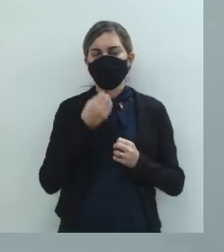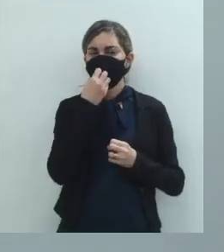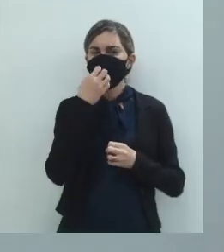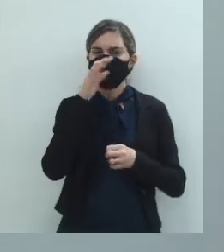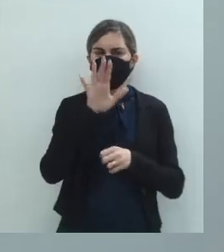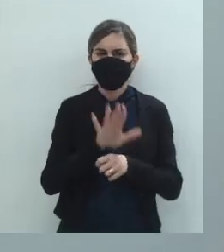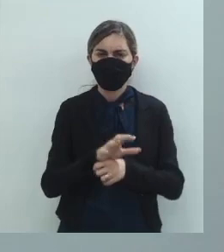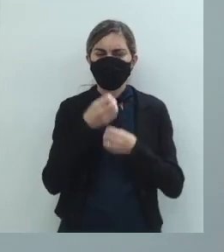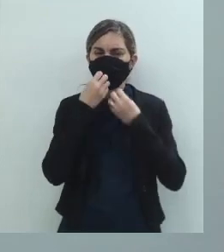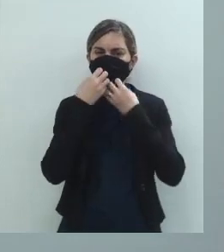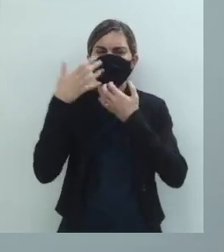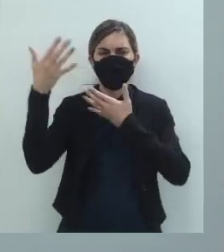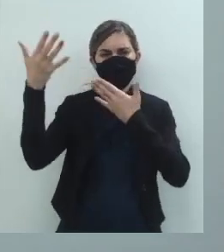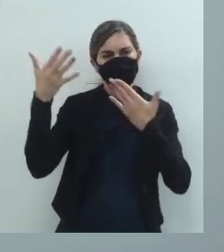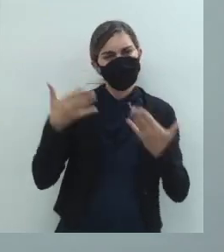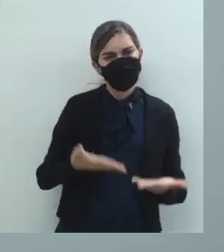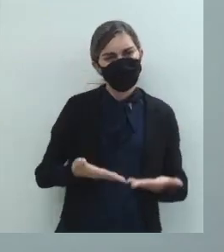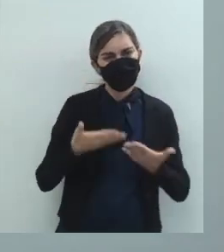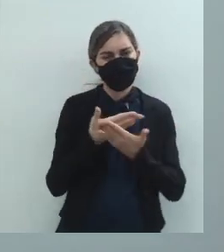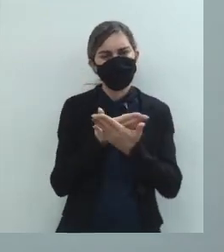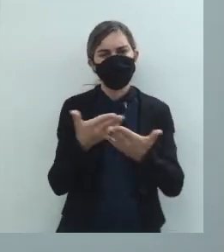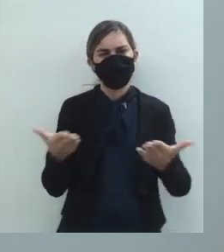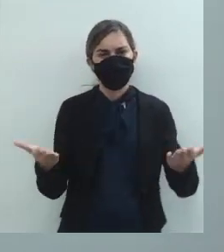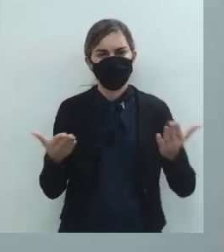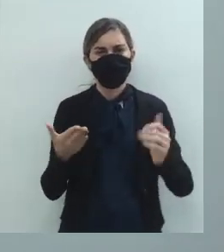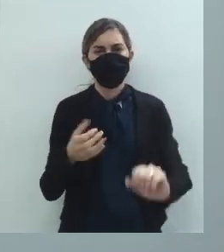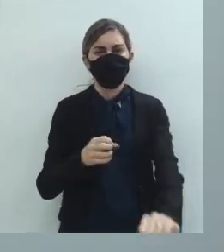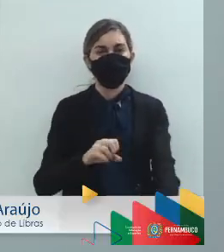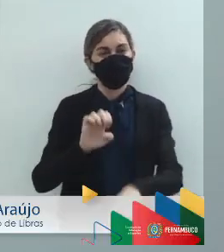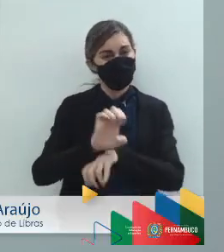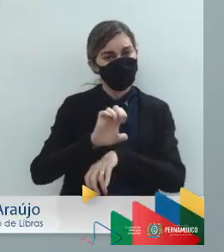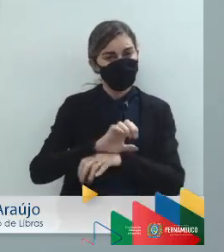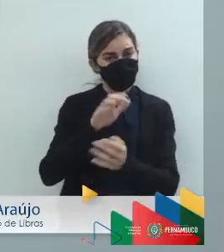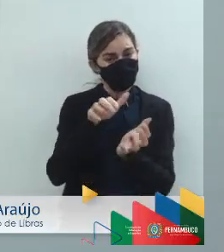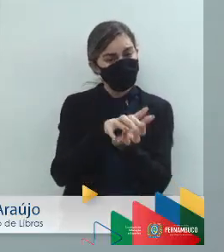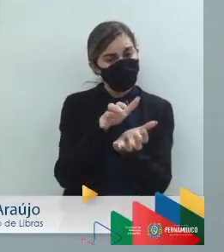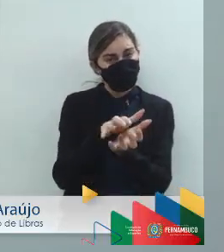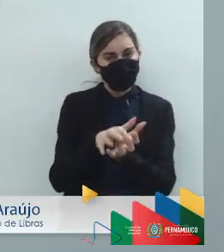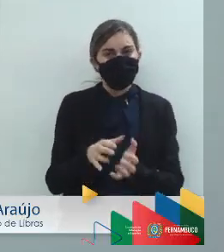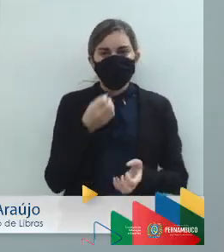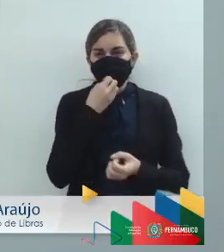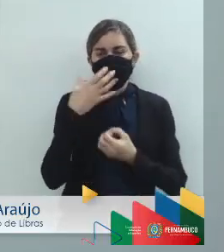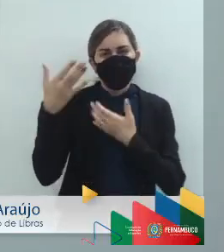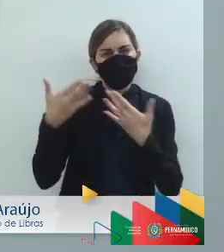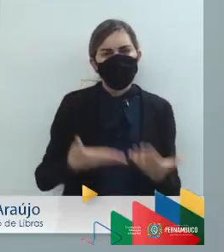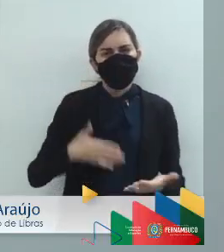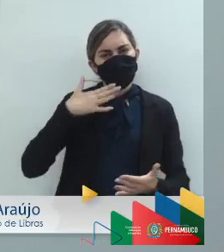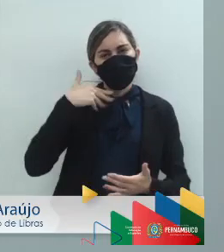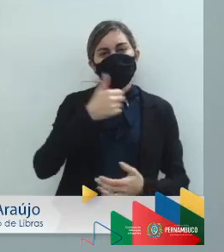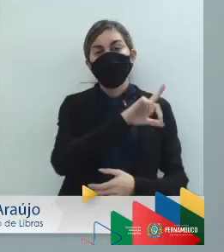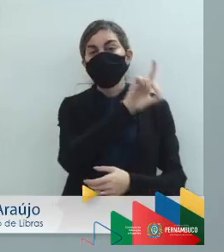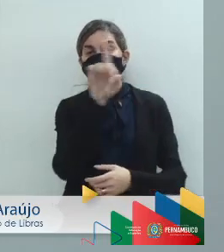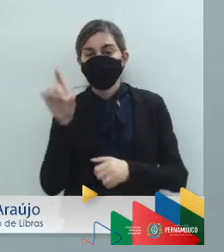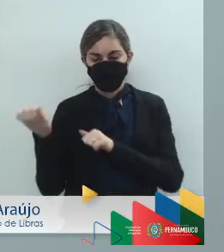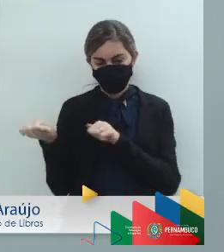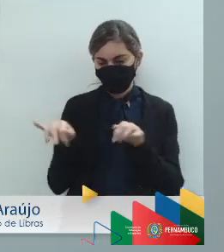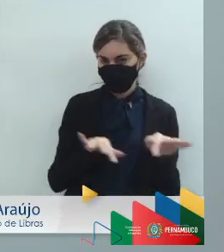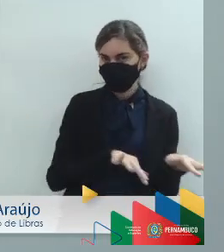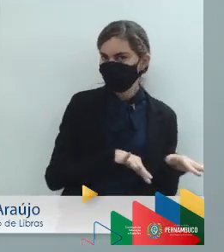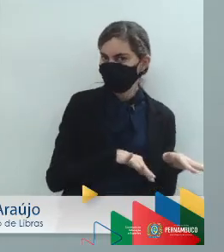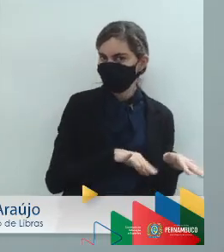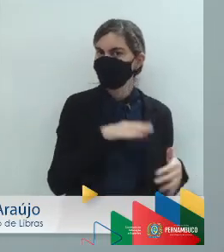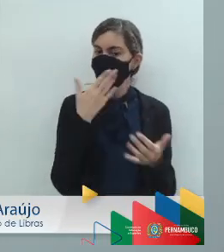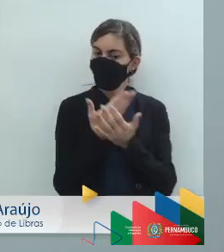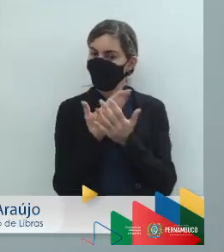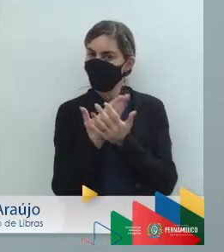tarde, sejam muito bem-vindos todos vocês, estudantes do estado de Pernambuco. Bem-vindos ao melhor dia da semana, o dia da